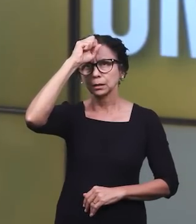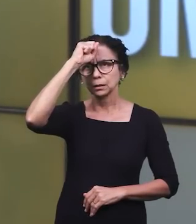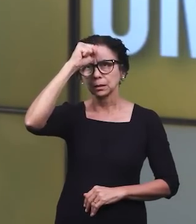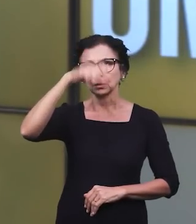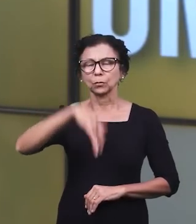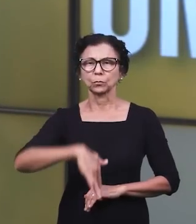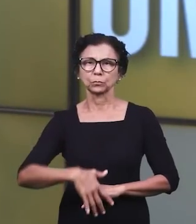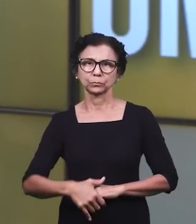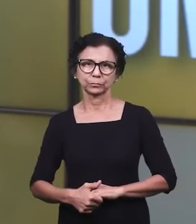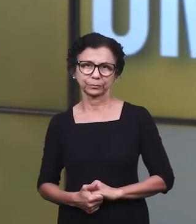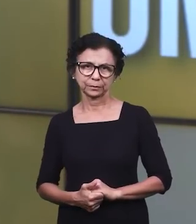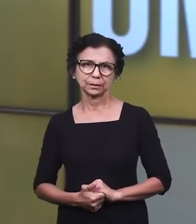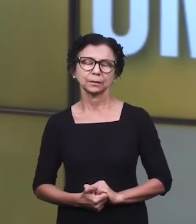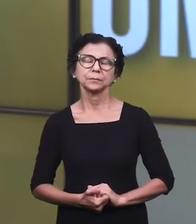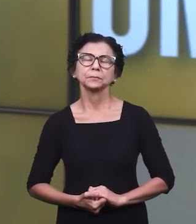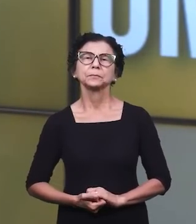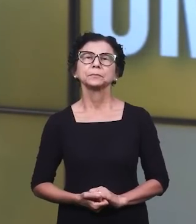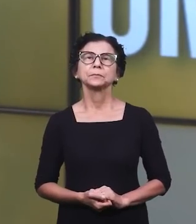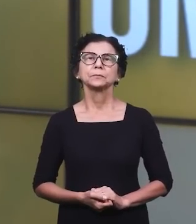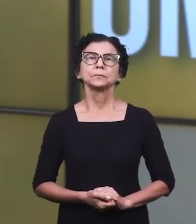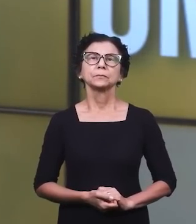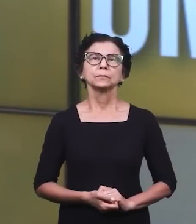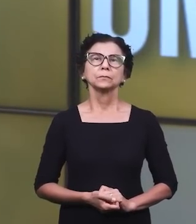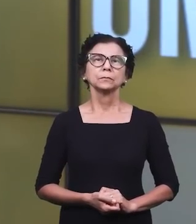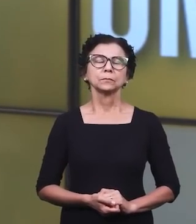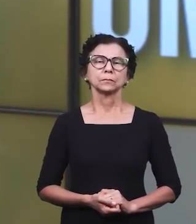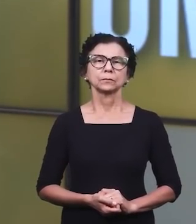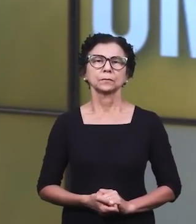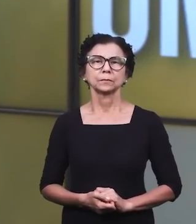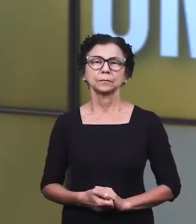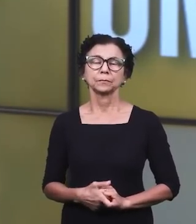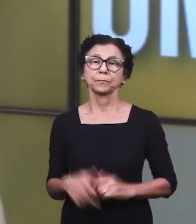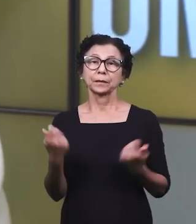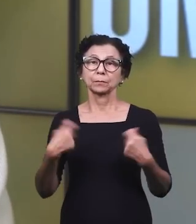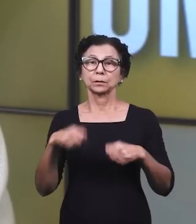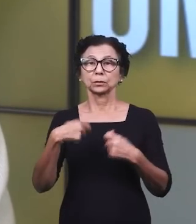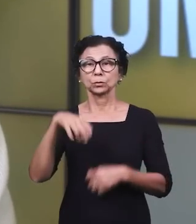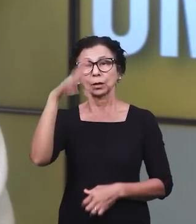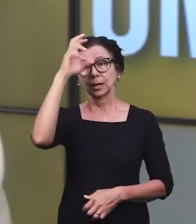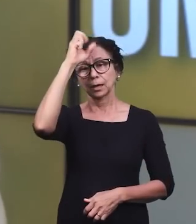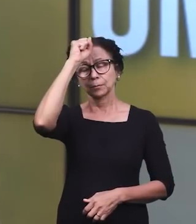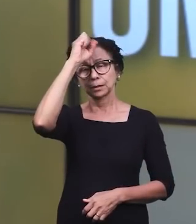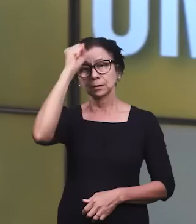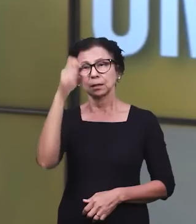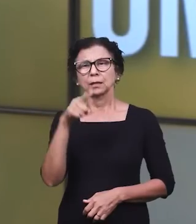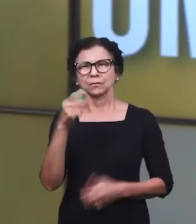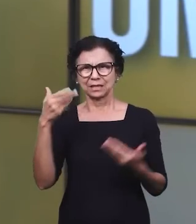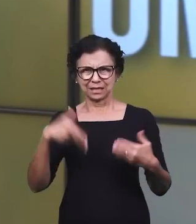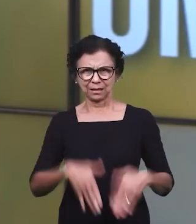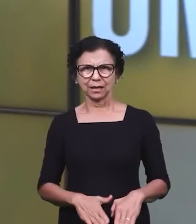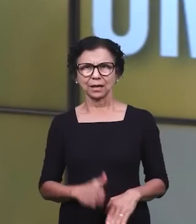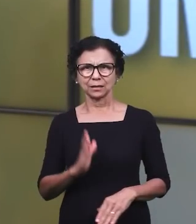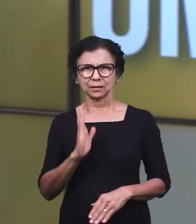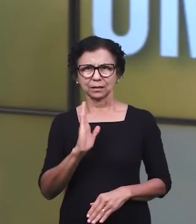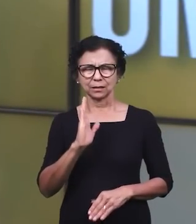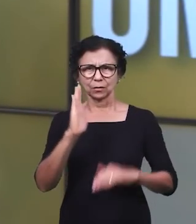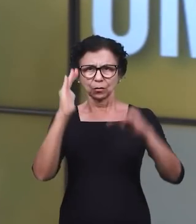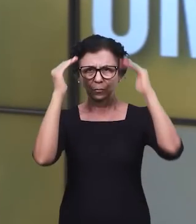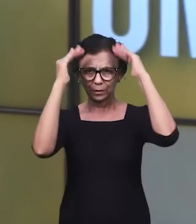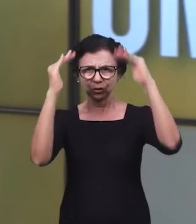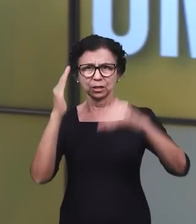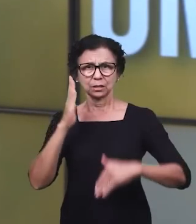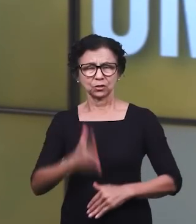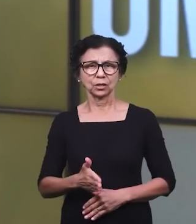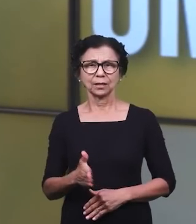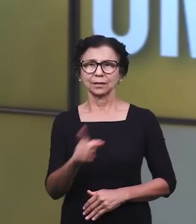que padeceu, o texto fala. Ele teve que aprender. Você não nasce obediente, porque nós somos filhos de Adão, mas você aprende